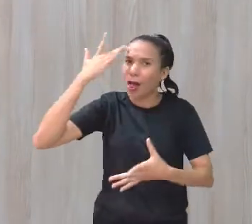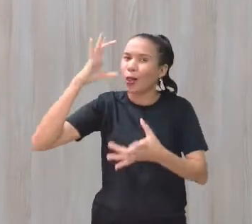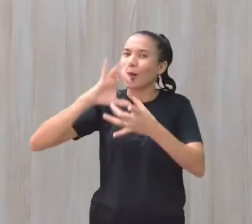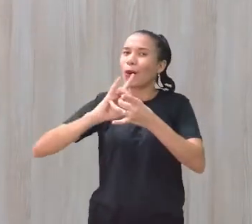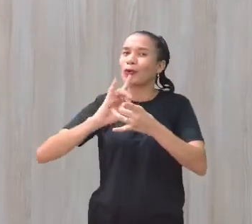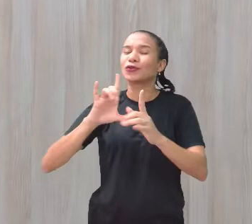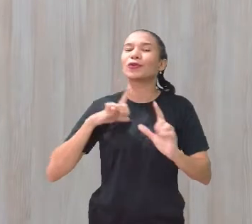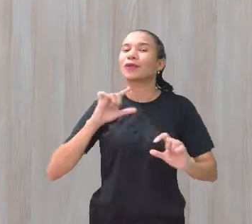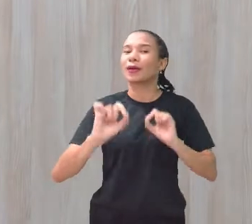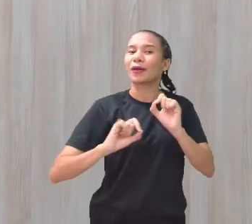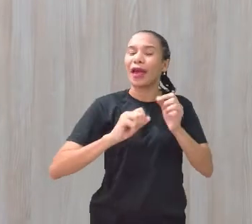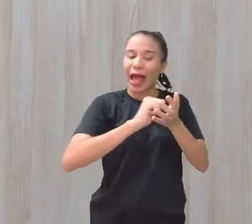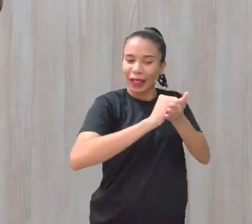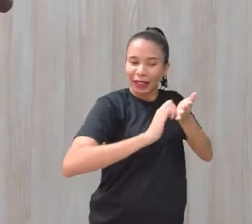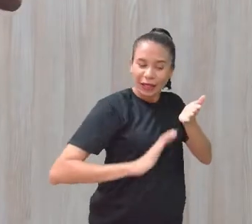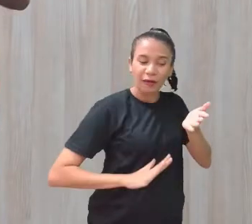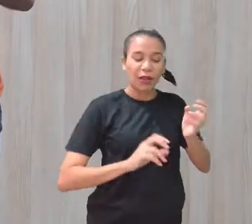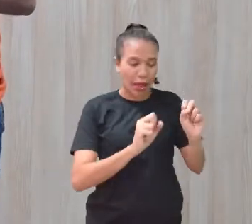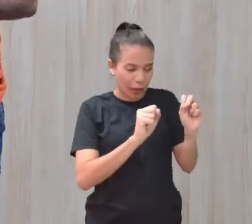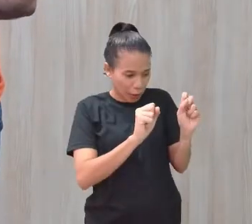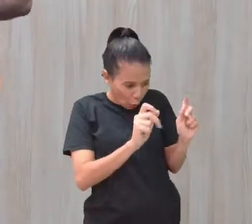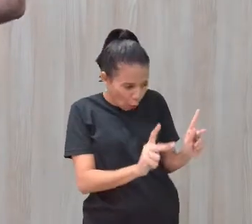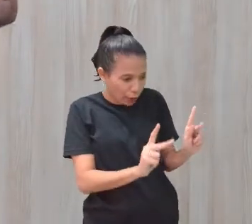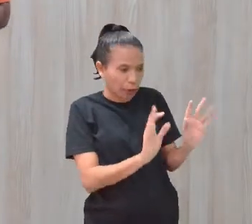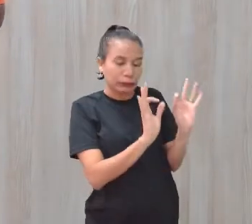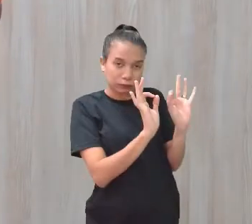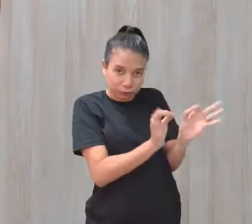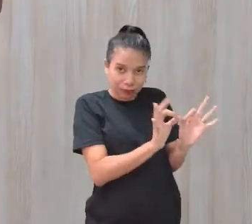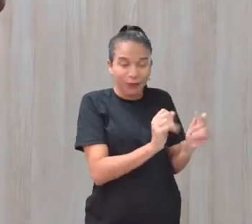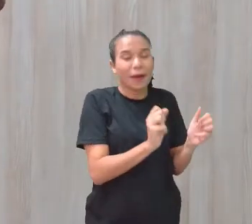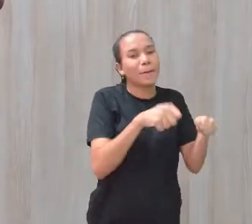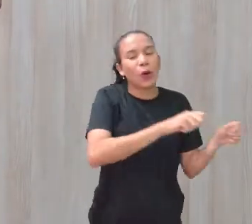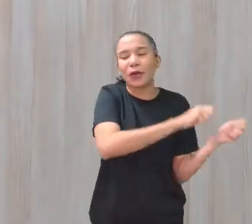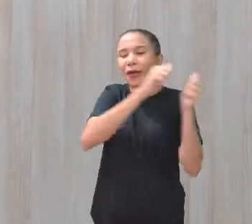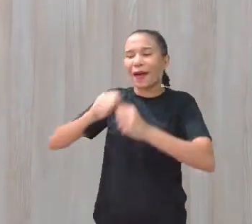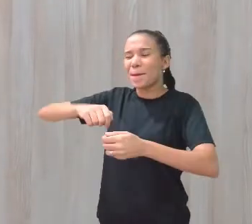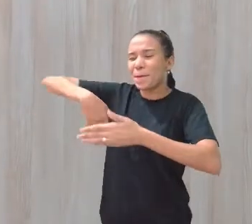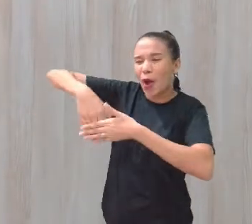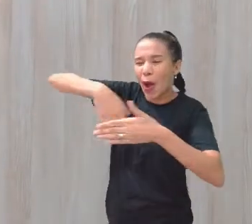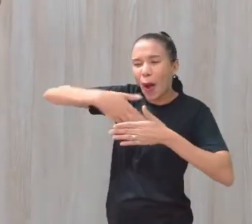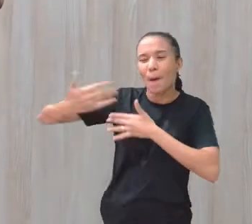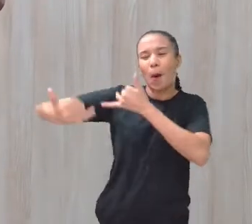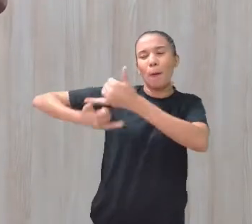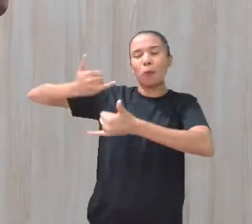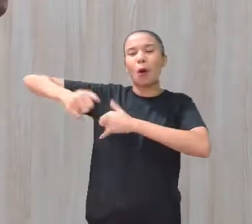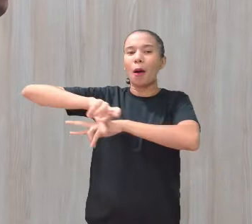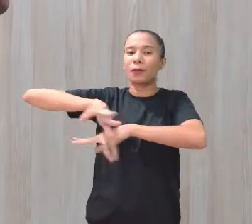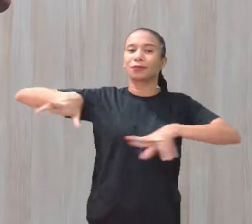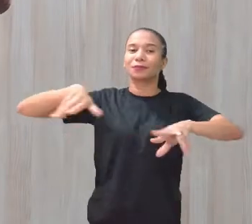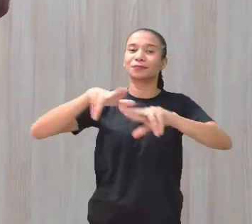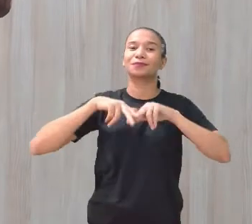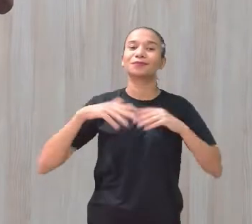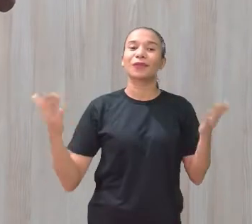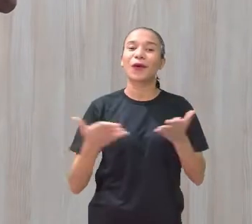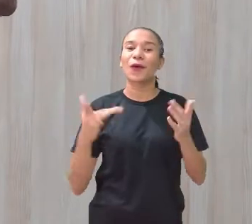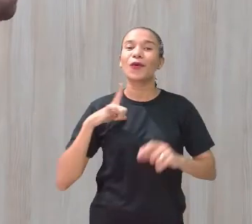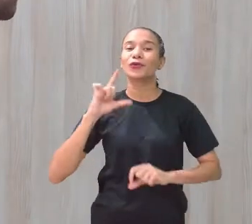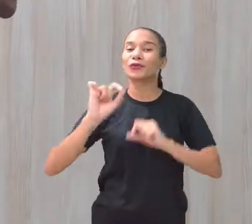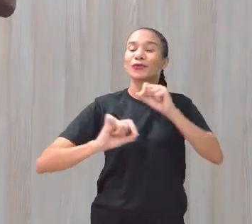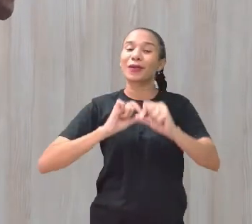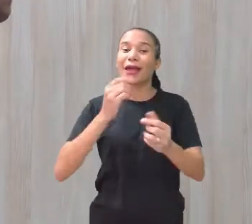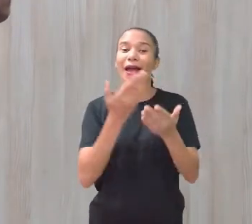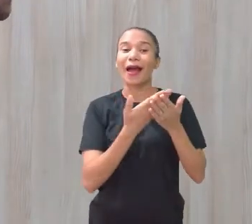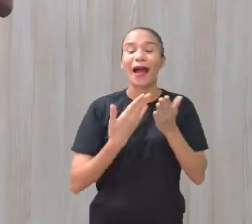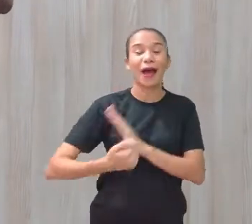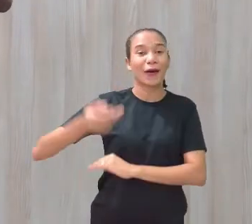de deixar as atividades da escola em dia, né? É isso aí. Então, nós vamos para mais uma aula